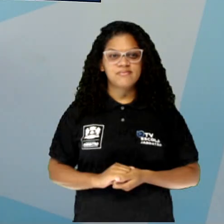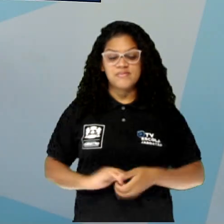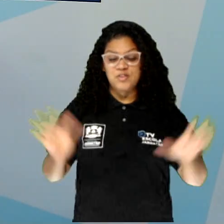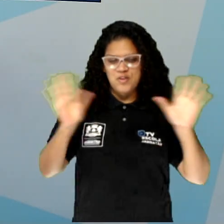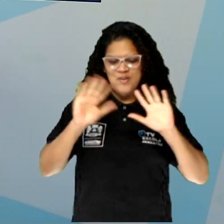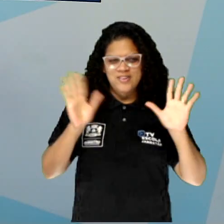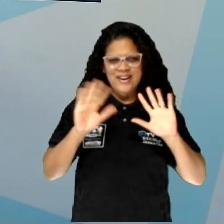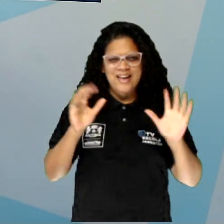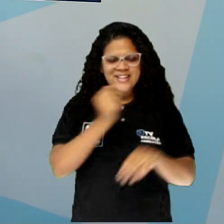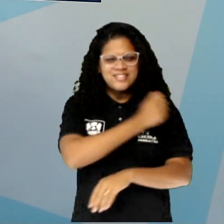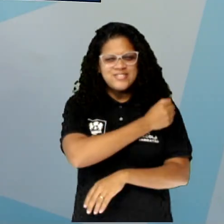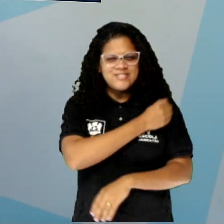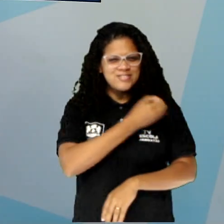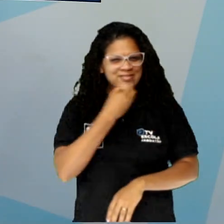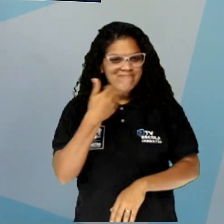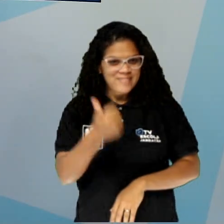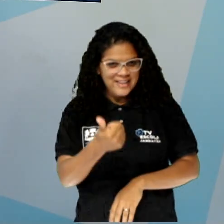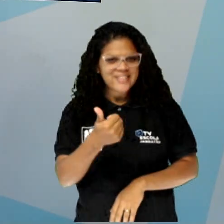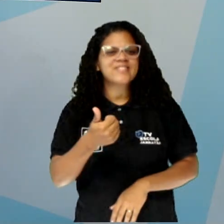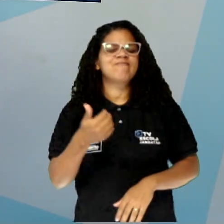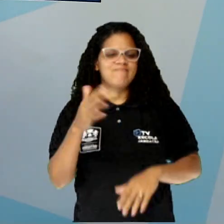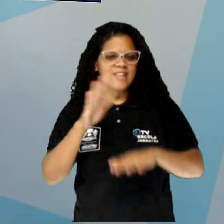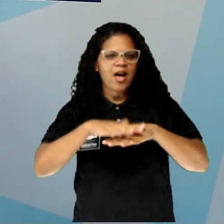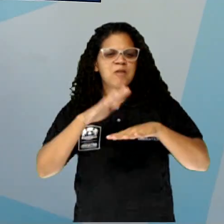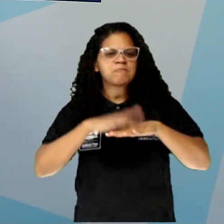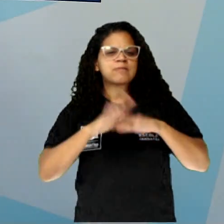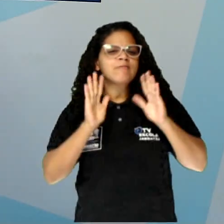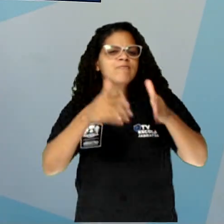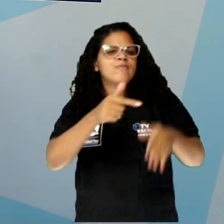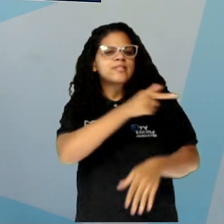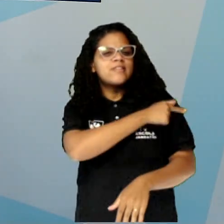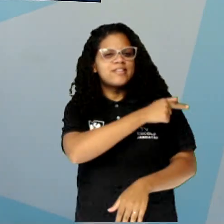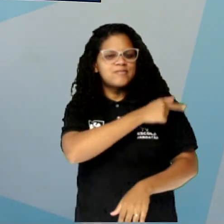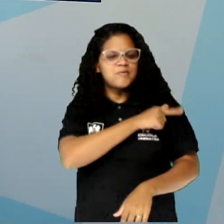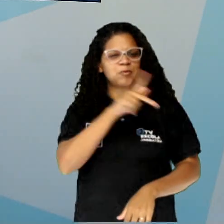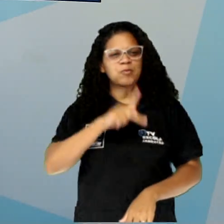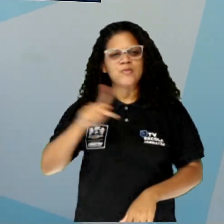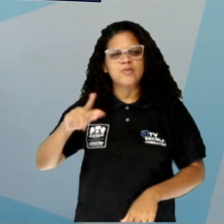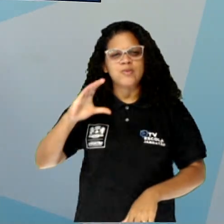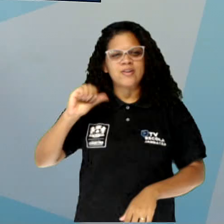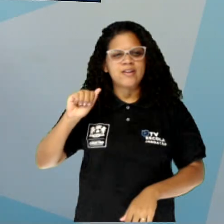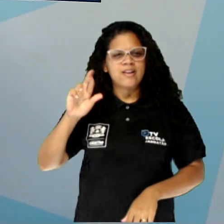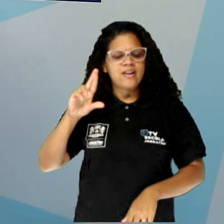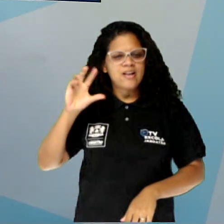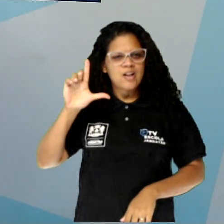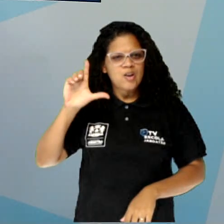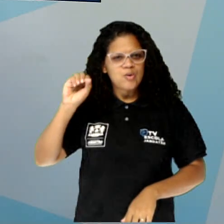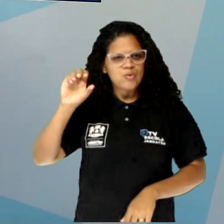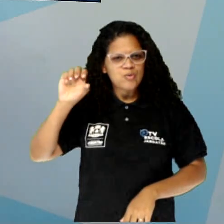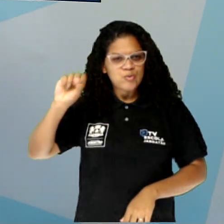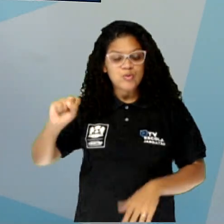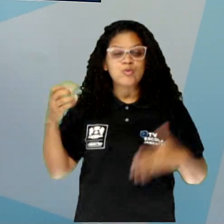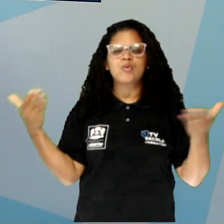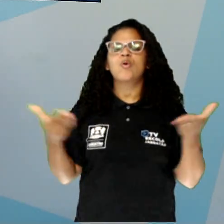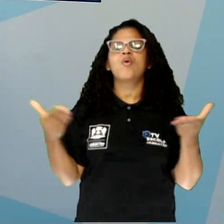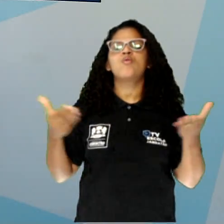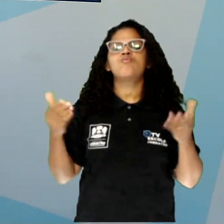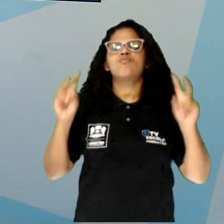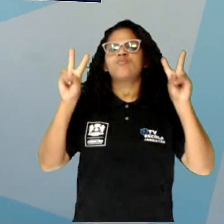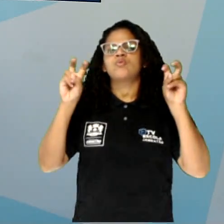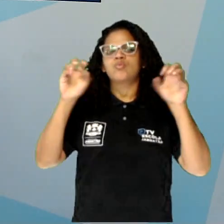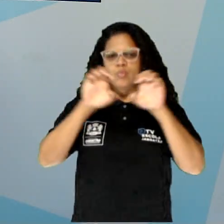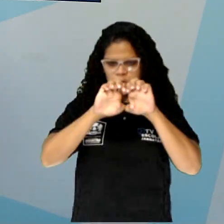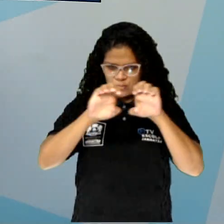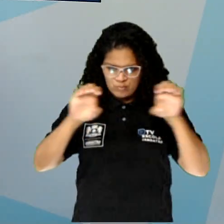E aí, gente, beleza? Mais uma aula de matemática para o sétimo ano. Professor Carlos, vamos lá? Hoje o assunto continua sendo